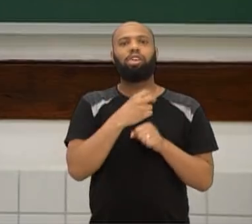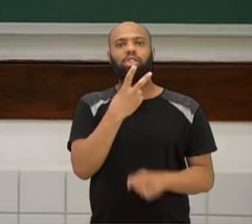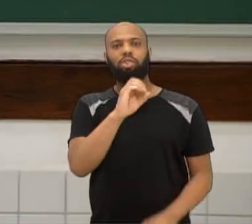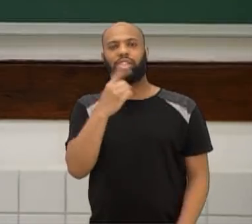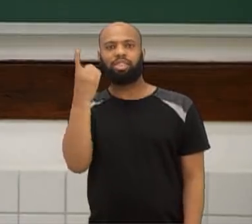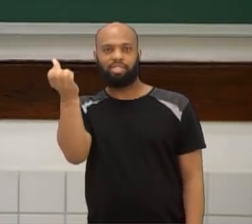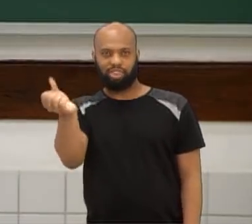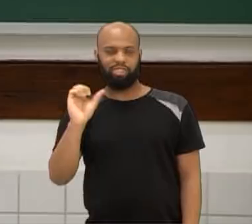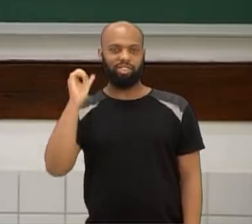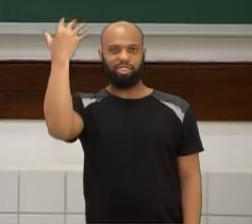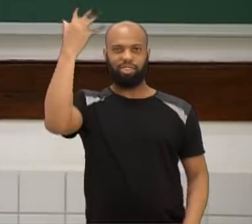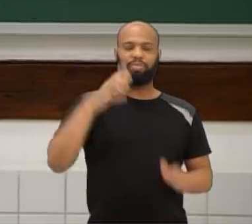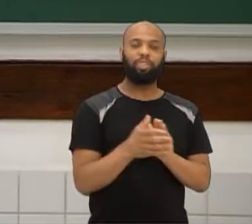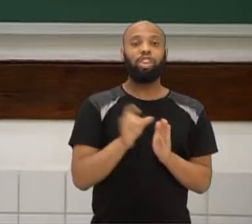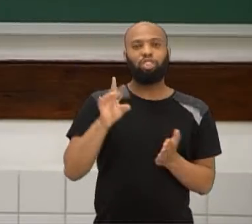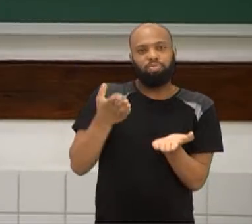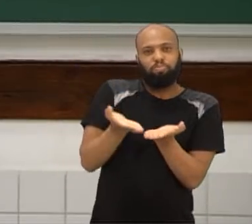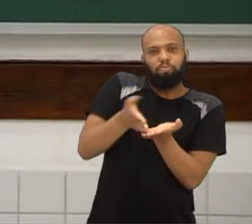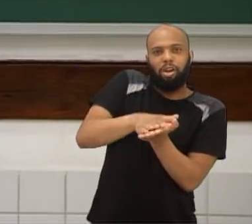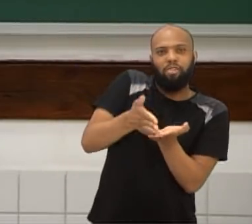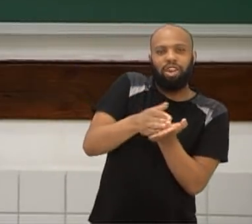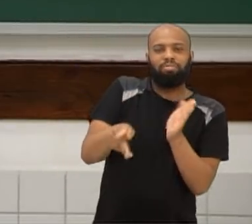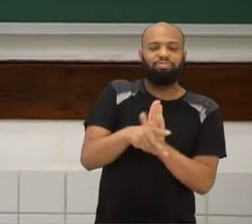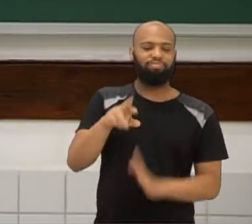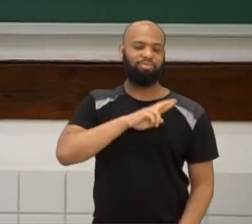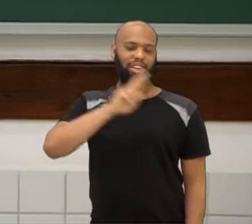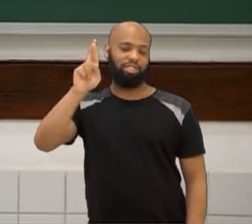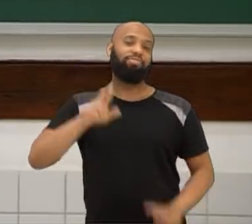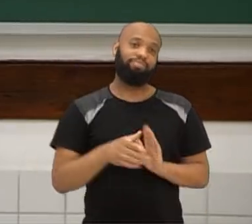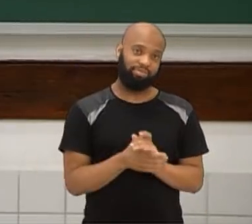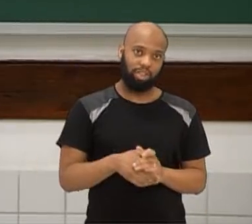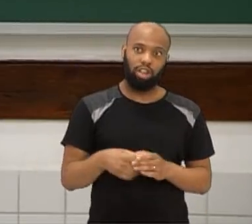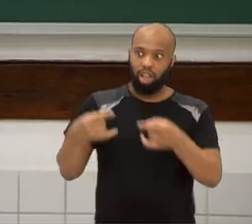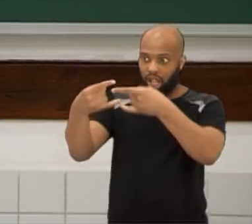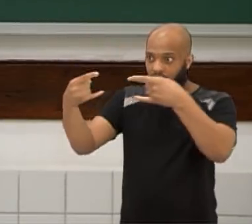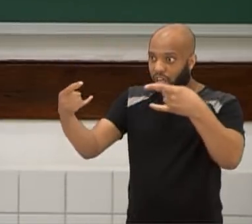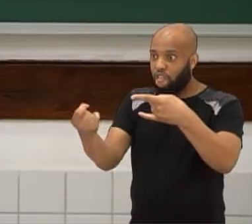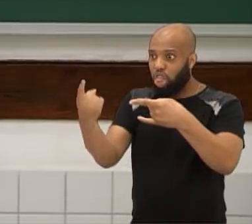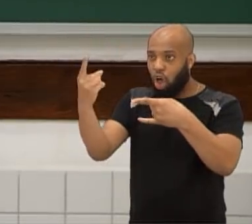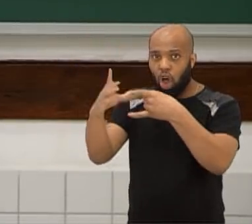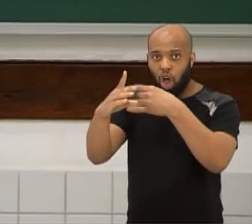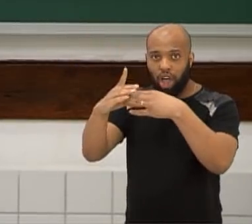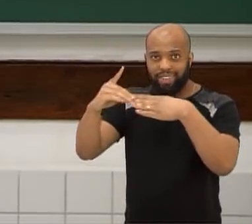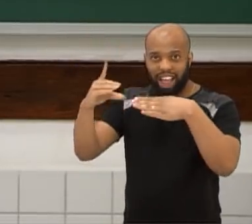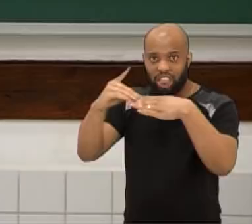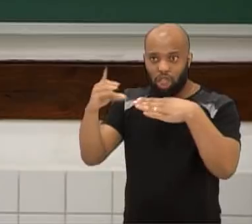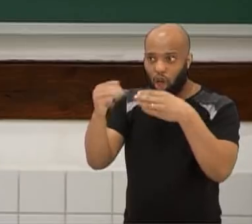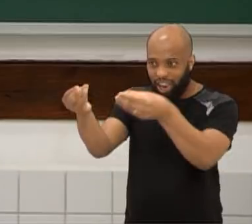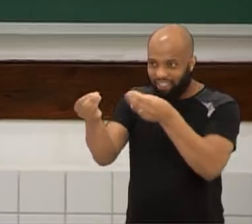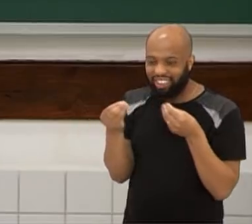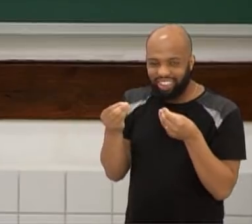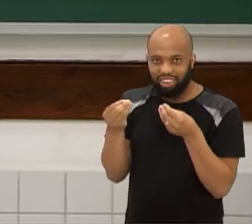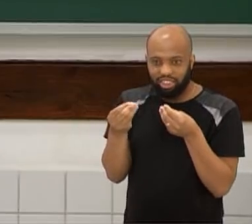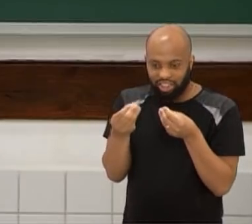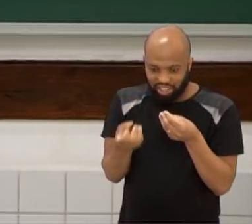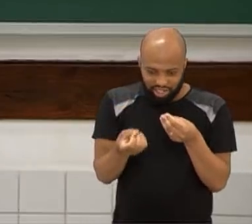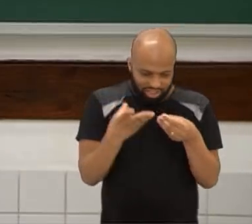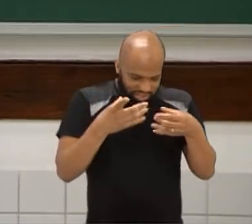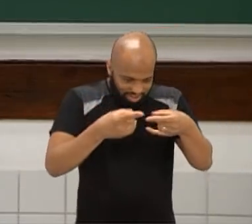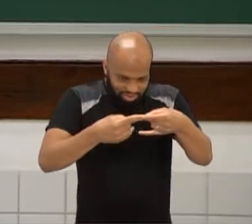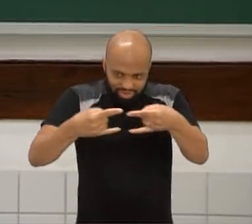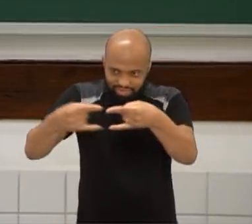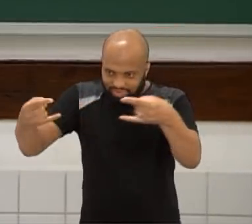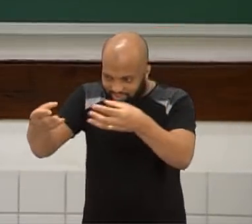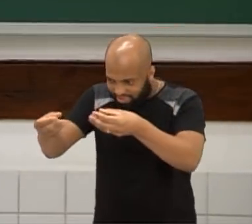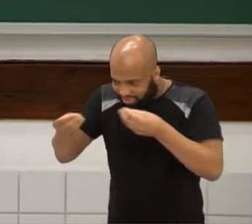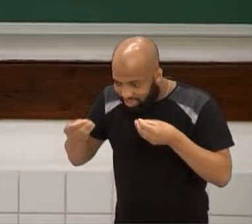2016. Então, ele viu ali uma nota de dinheiro, certo? Ele pegou essa nota